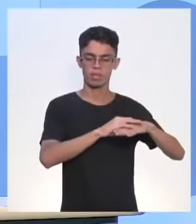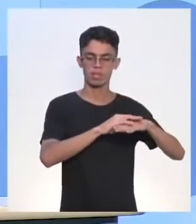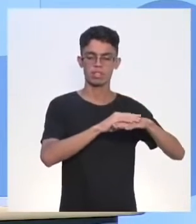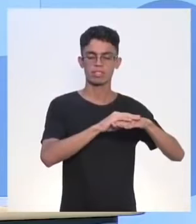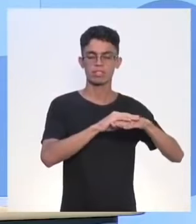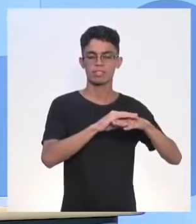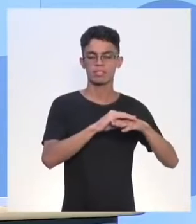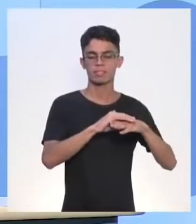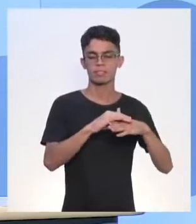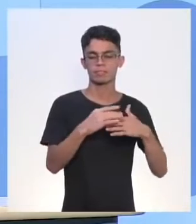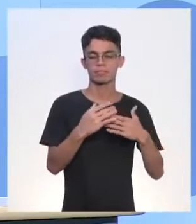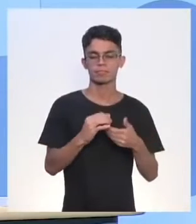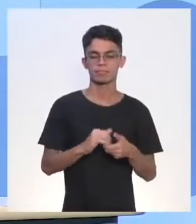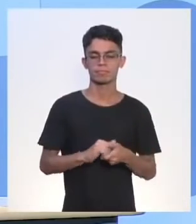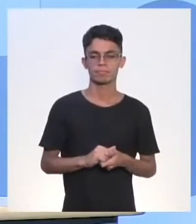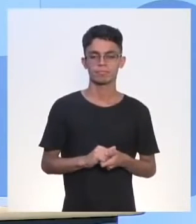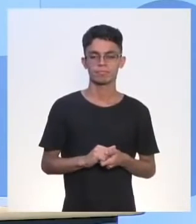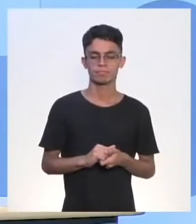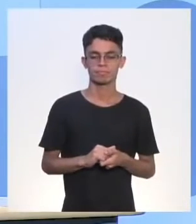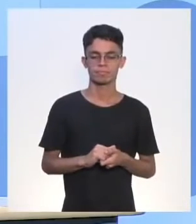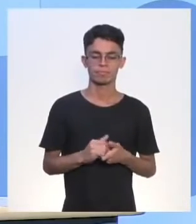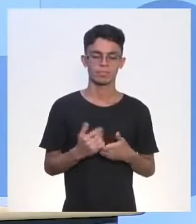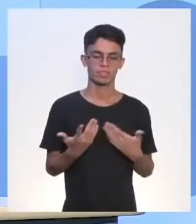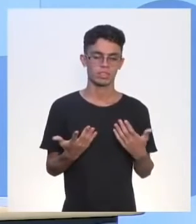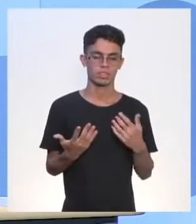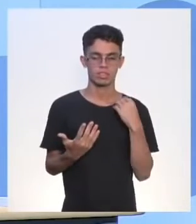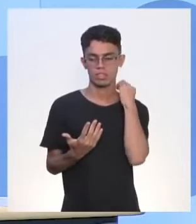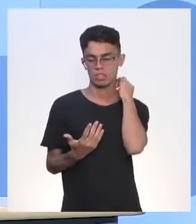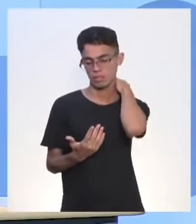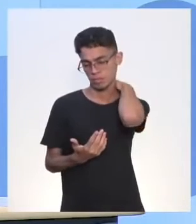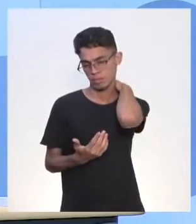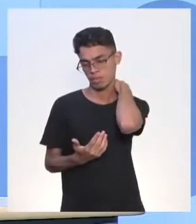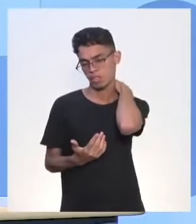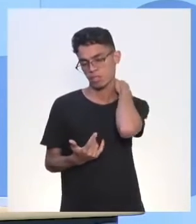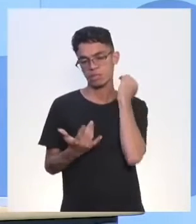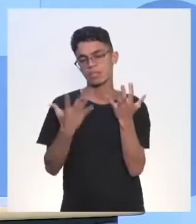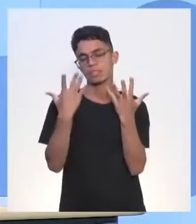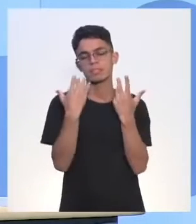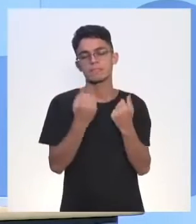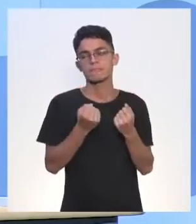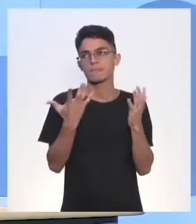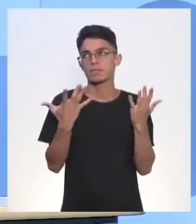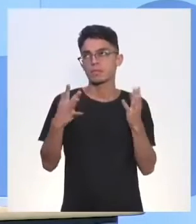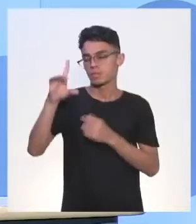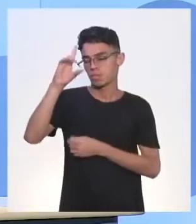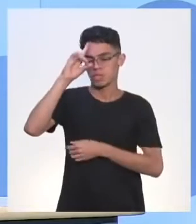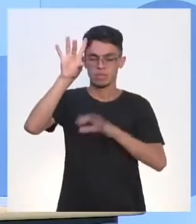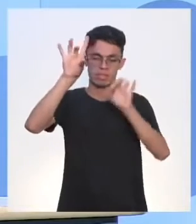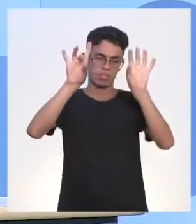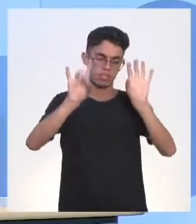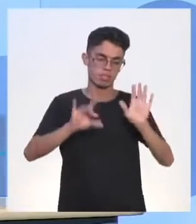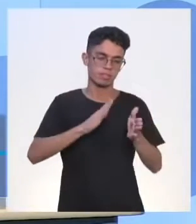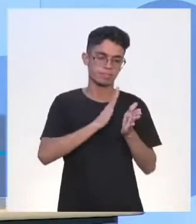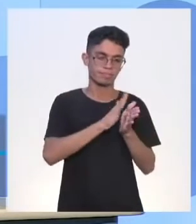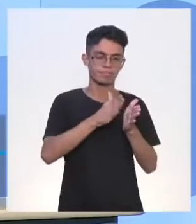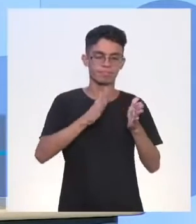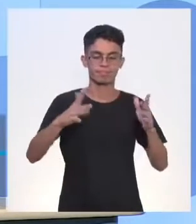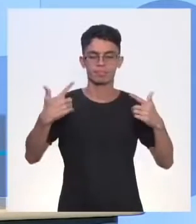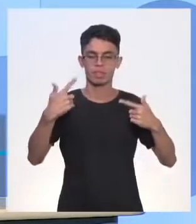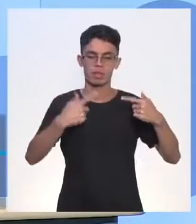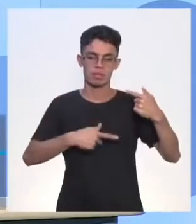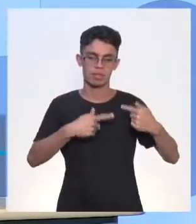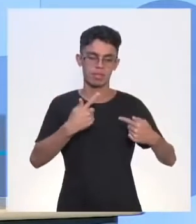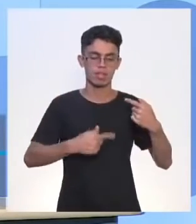foi nada assim tão imponente, uma coisa parecendo uma conquista, uma glória, né? Foi um processo político que,